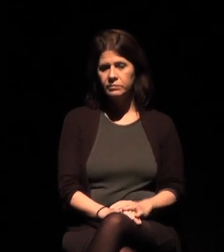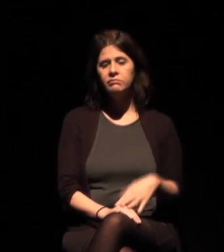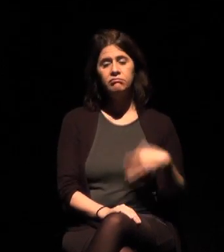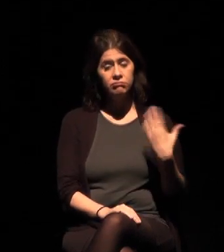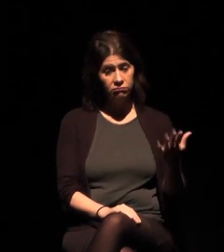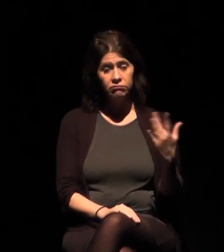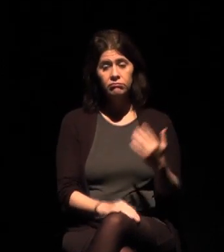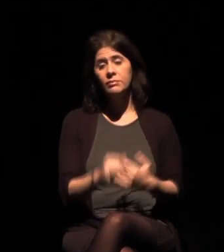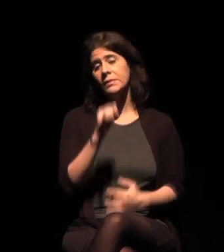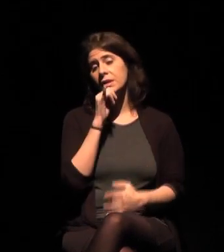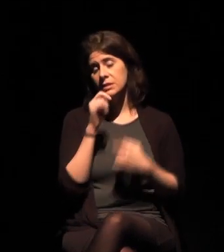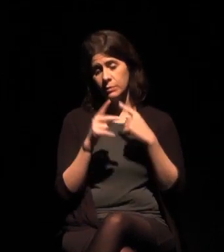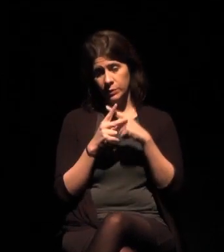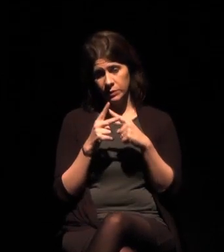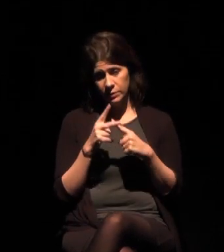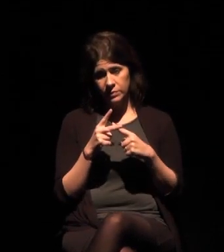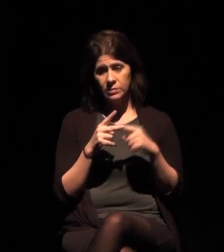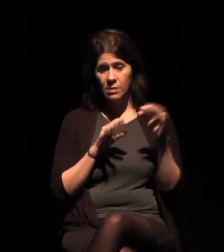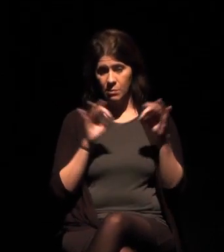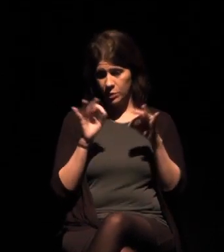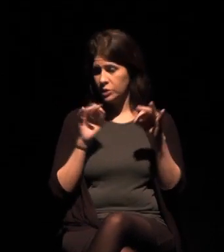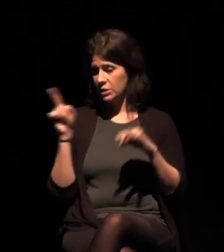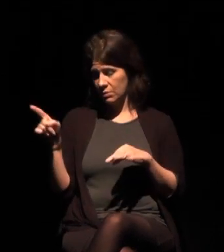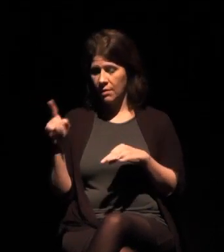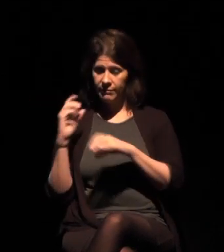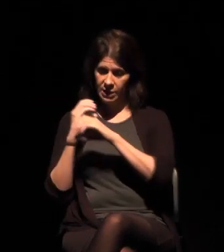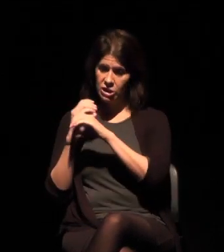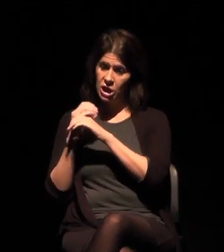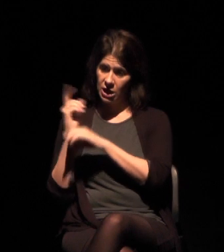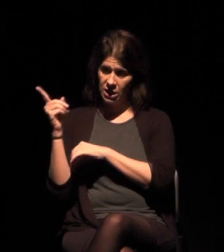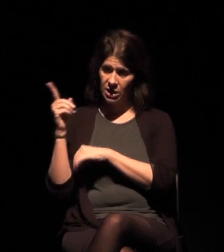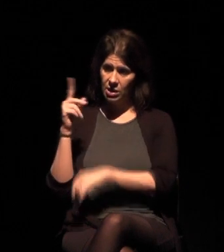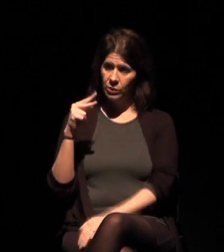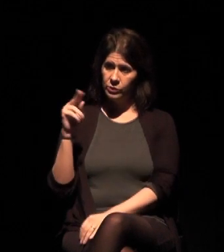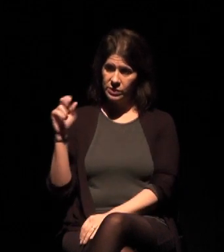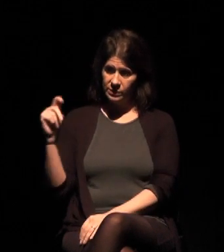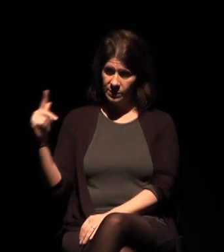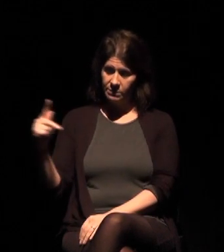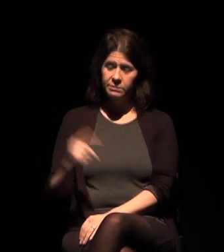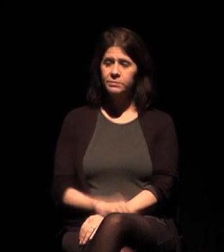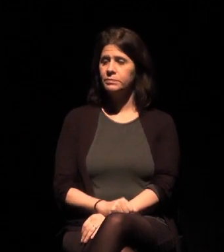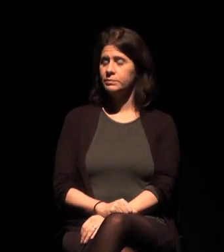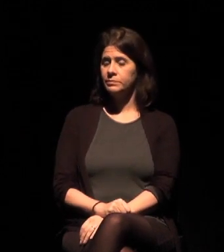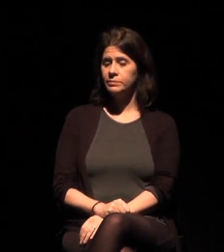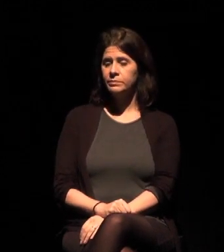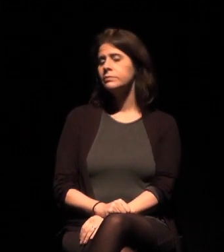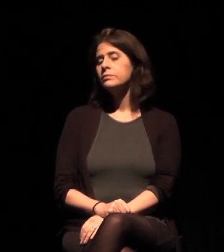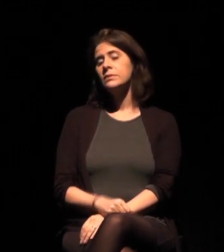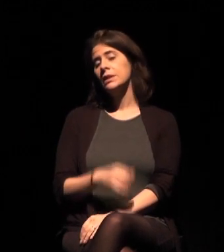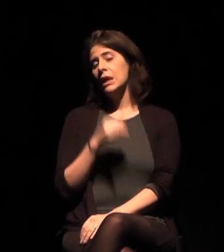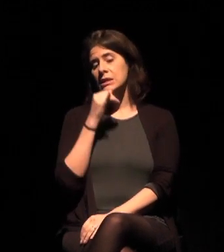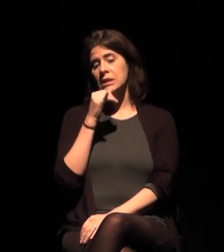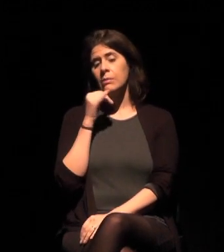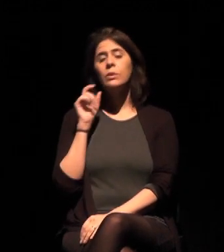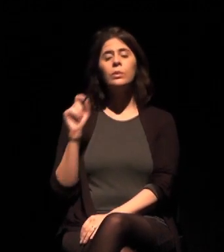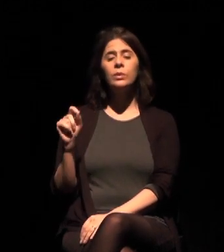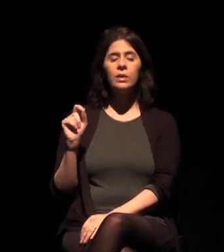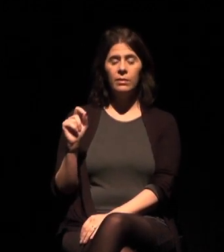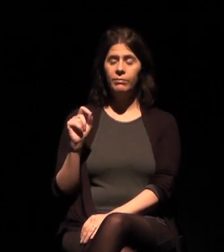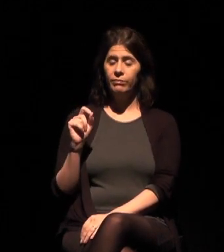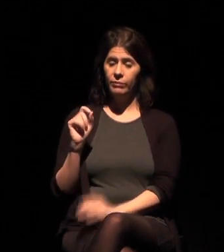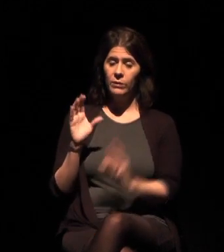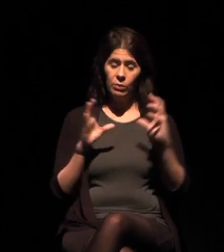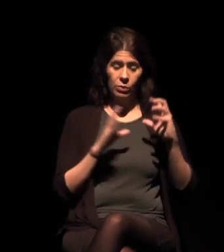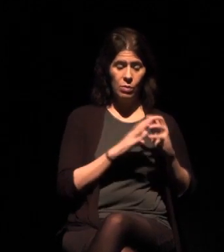de de projetos que estão acontecendo no napoli na escola politécnica um exemplo é um projeto que a gente desenvolvendo com a ibm